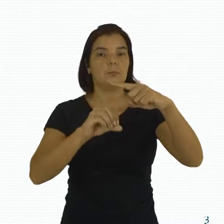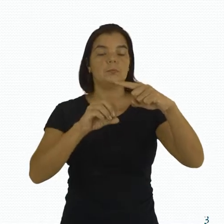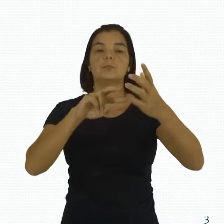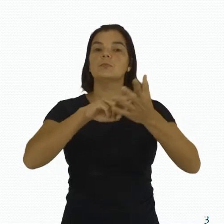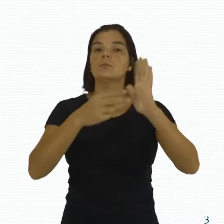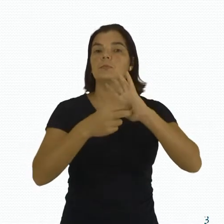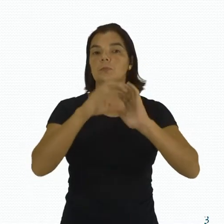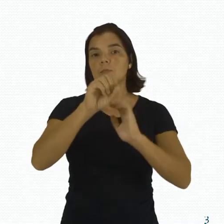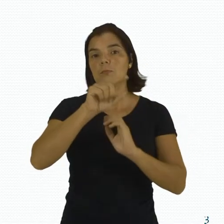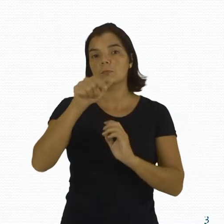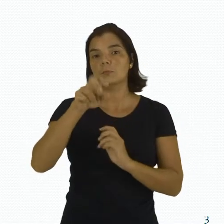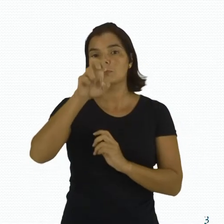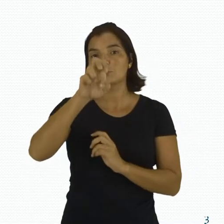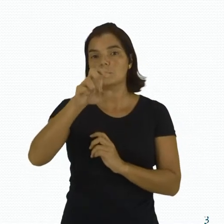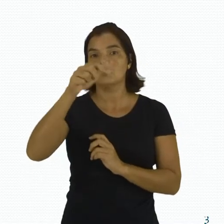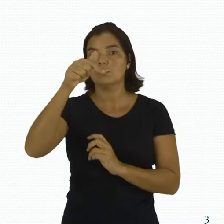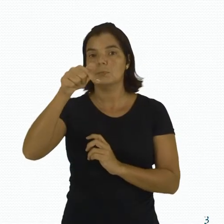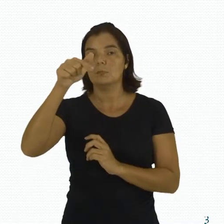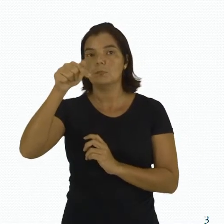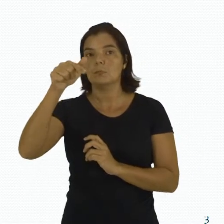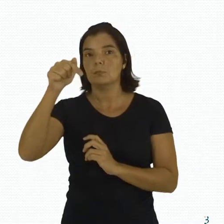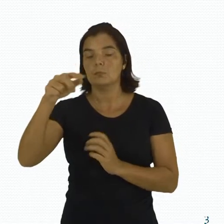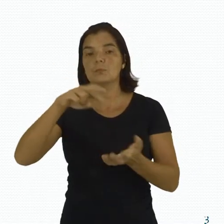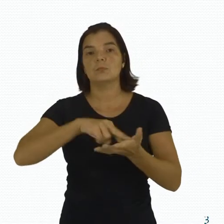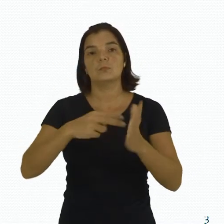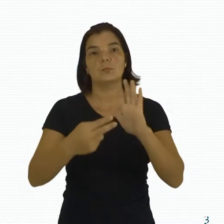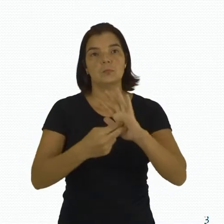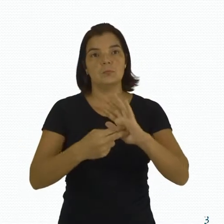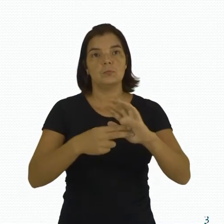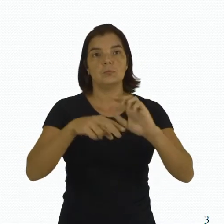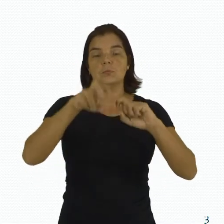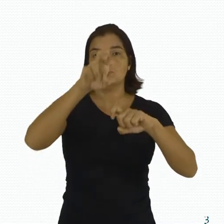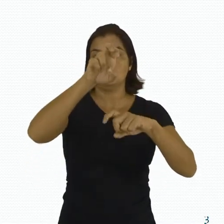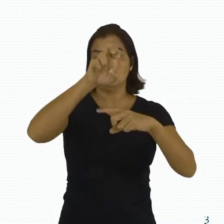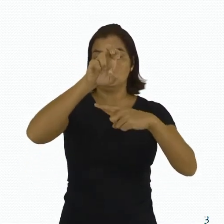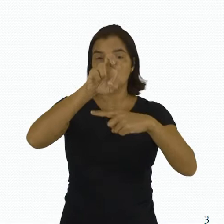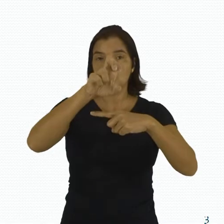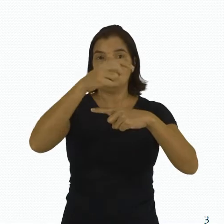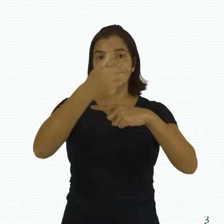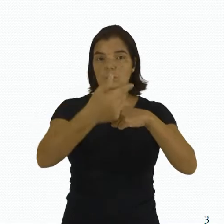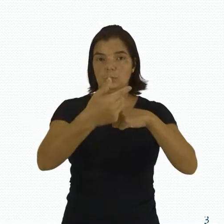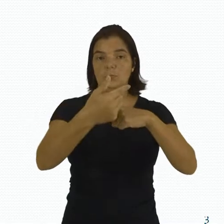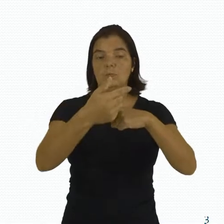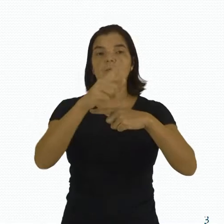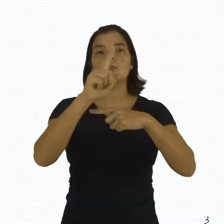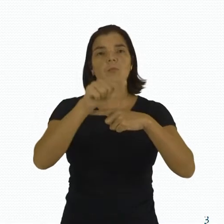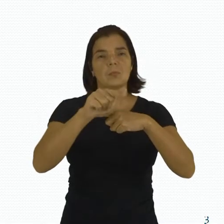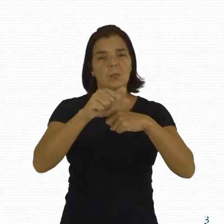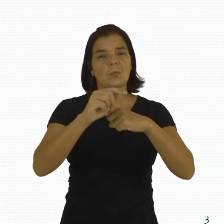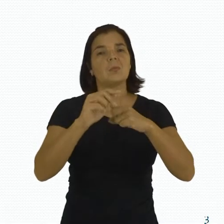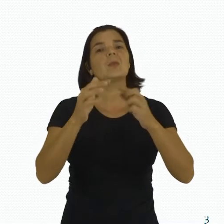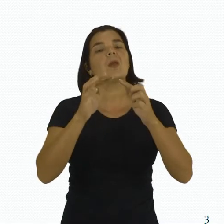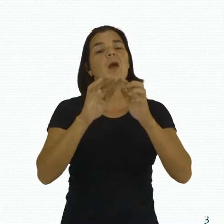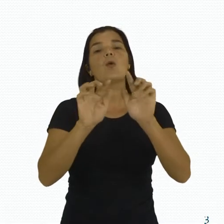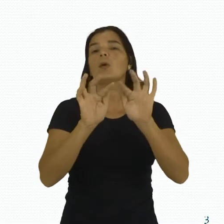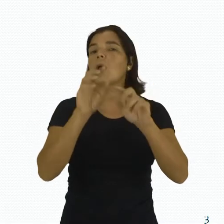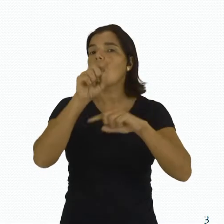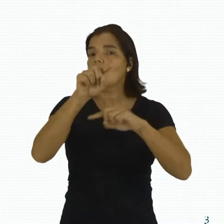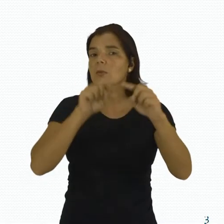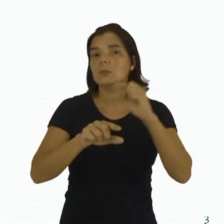0,5777 e assim por diante. Ou seja, a fração 52 sobre 90, eu falo que é a fração geratriz para a dízima